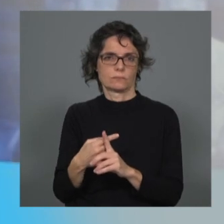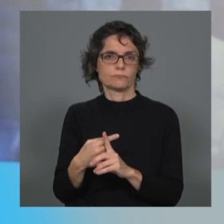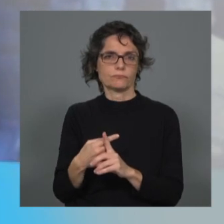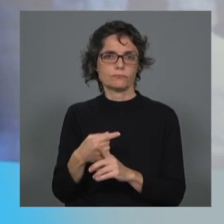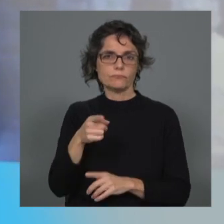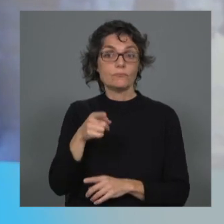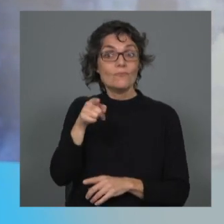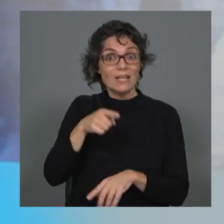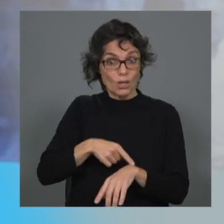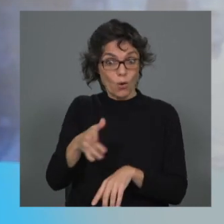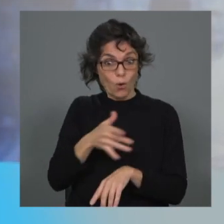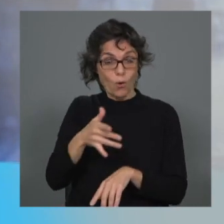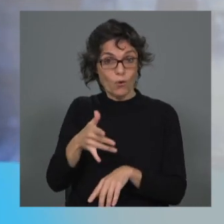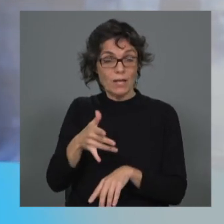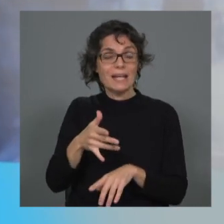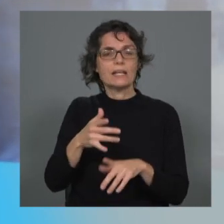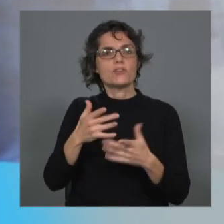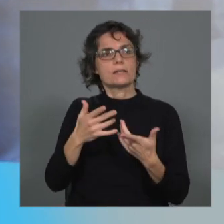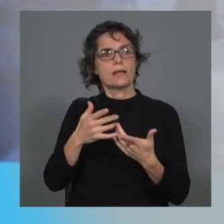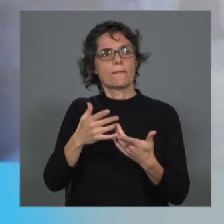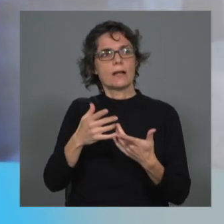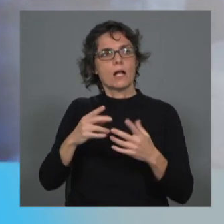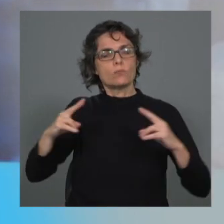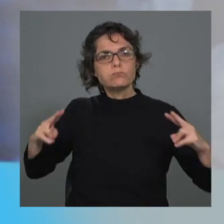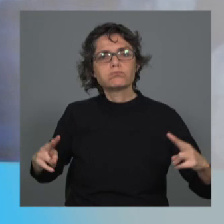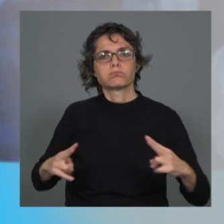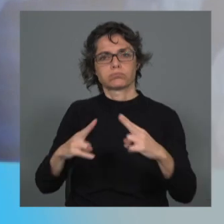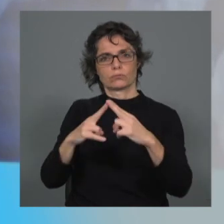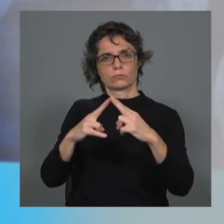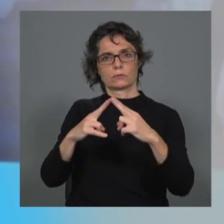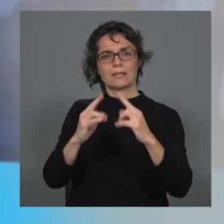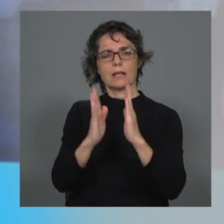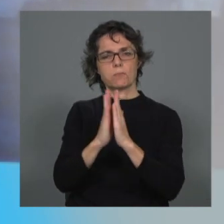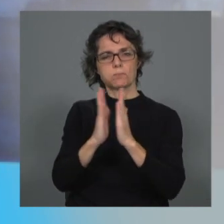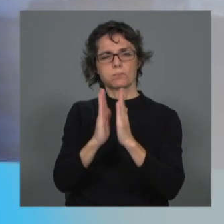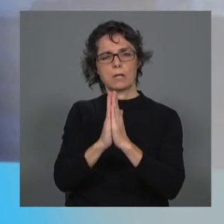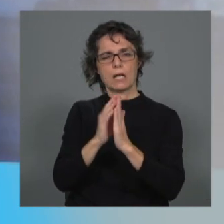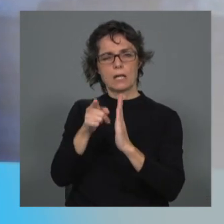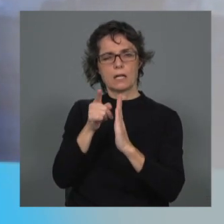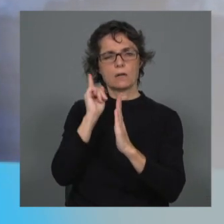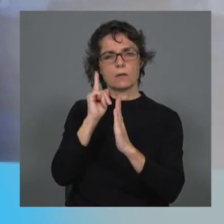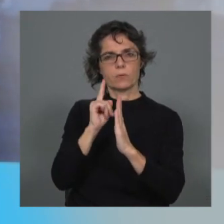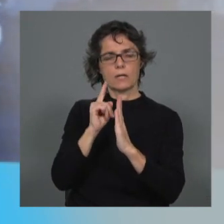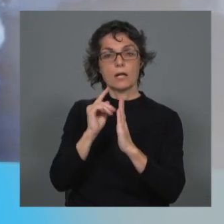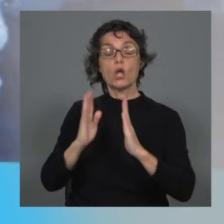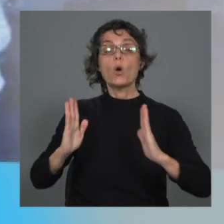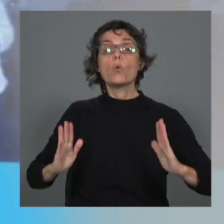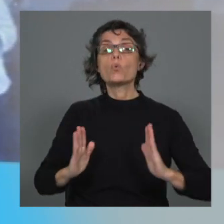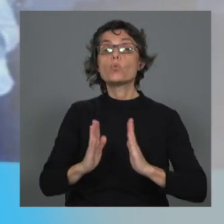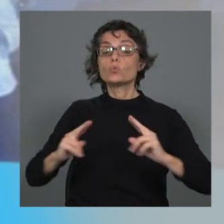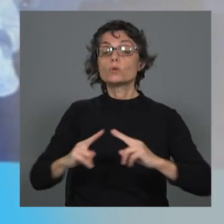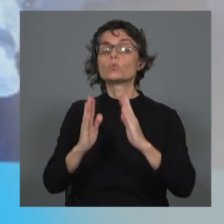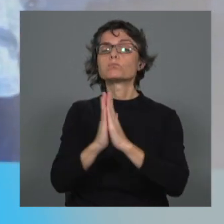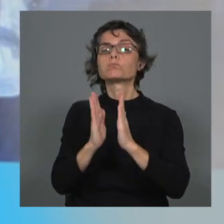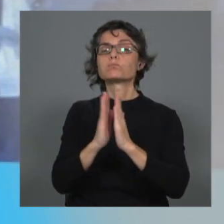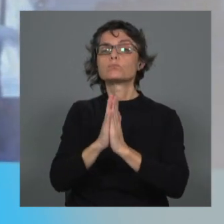de sínodo. E em tempo de um sínodo que o Papa deseja que tenha e quer envolver cada vez mais diferente e um método